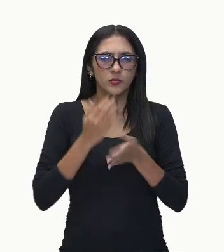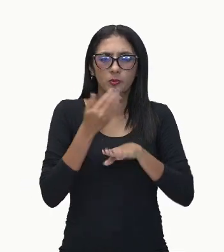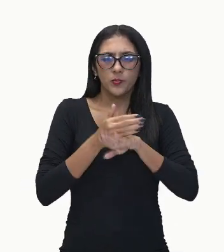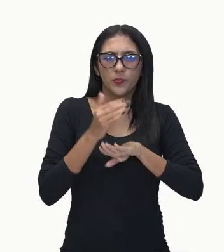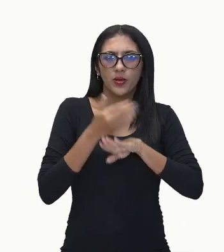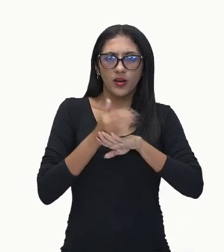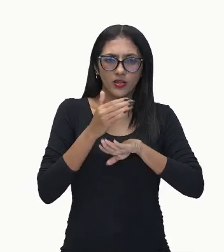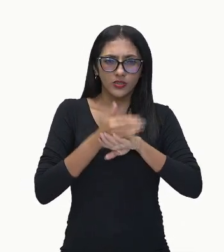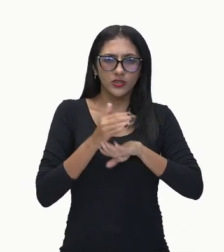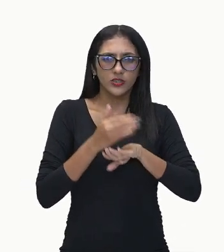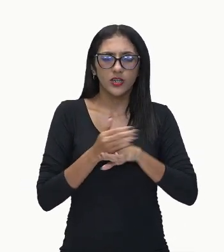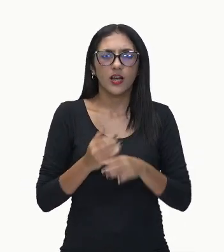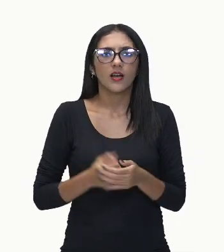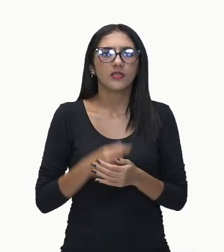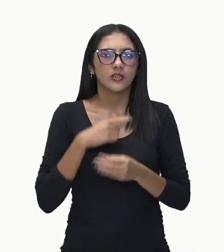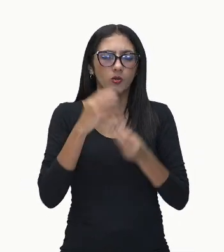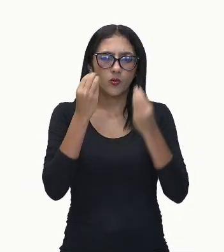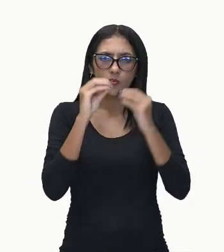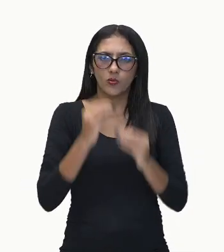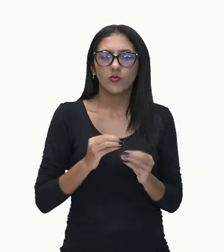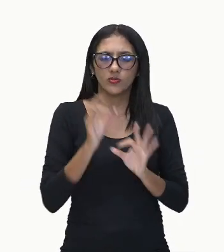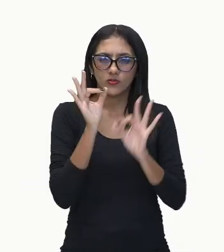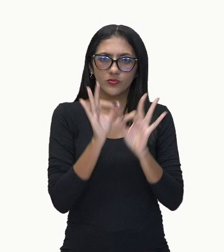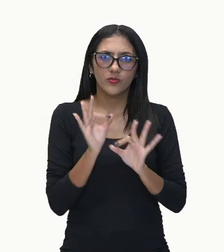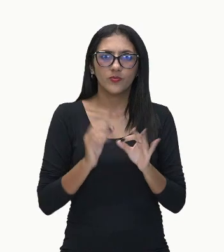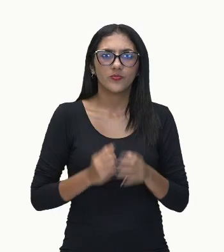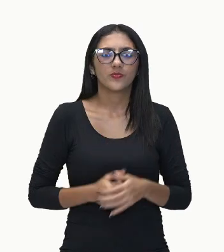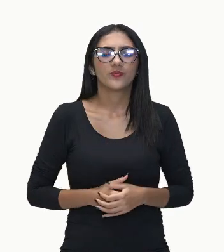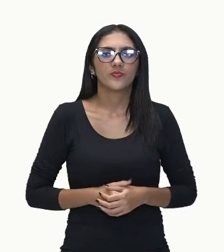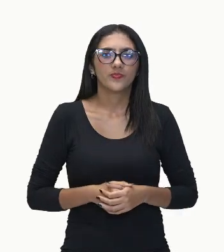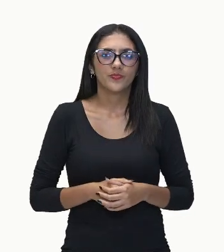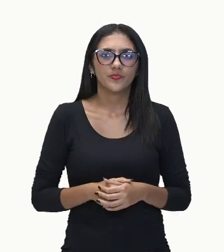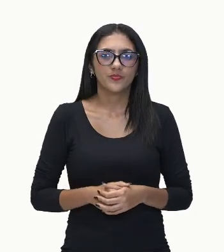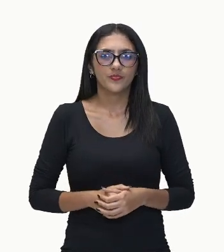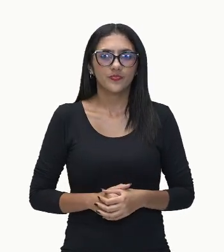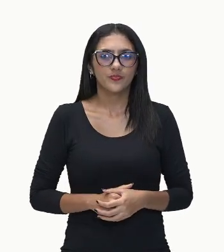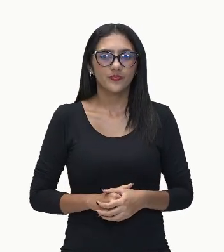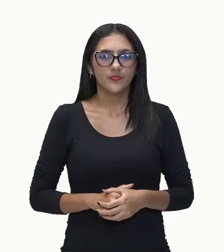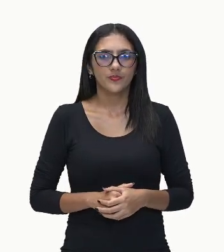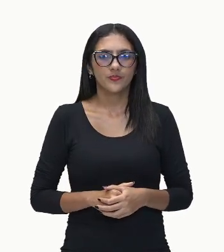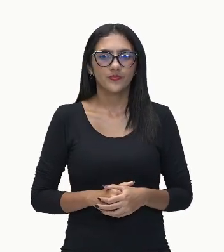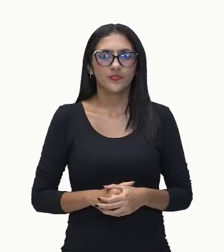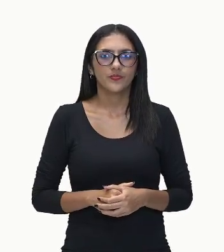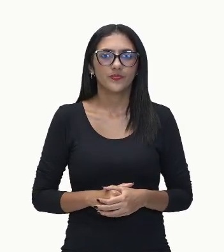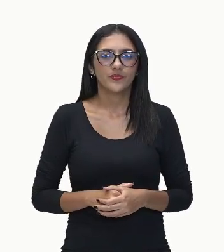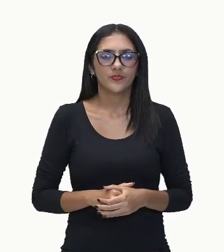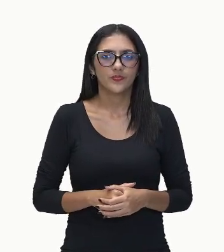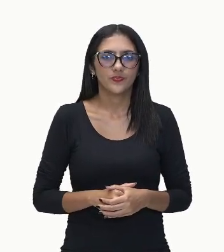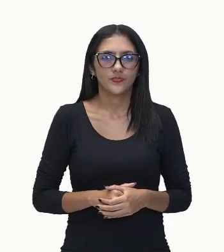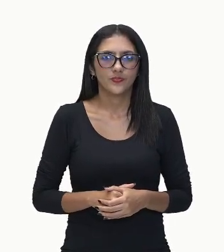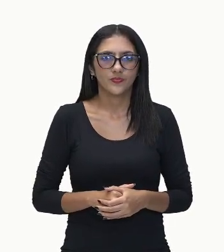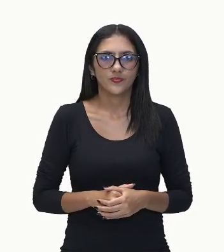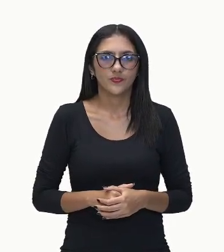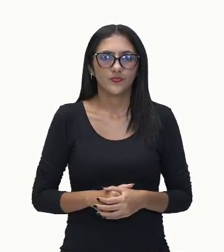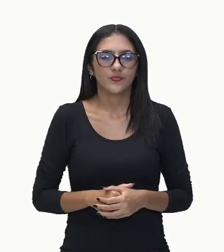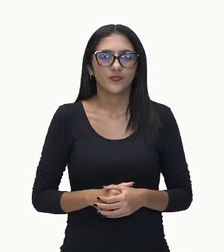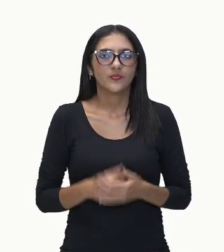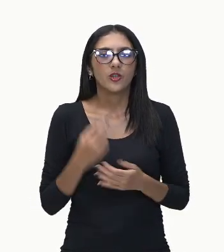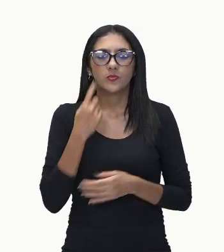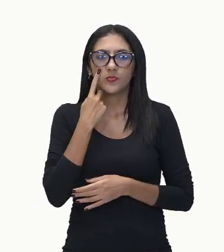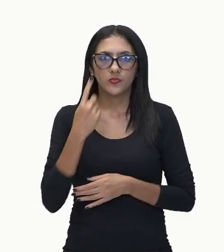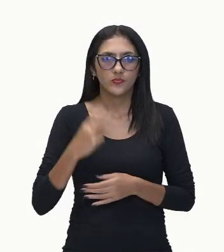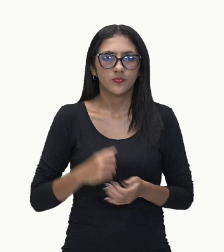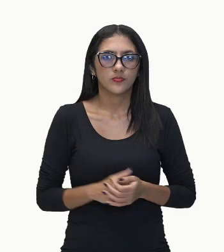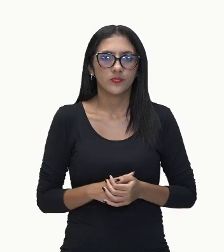possamos completar o quadrado beleza bom a questão diz assim ó Qual é o